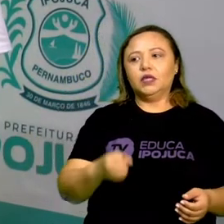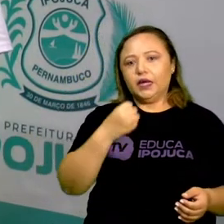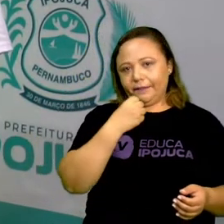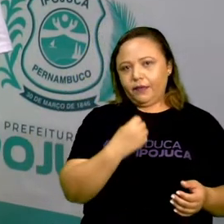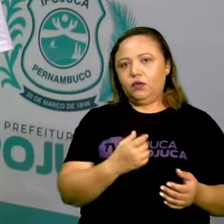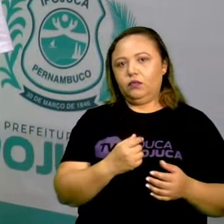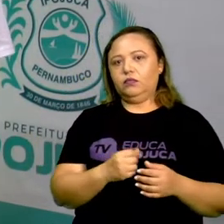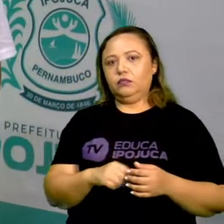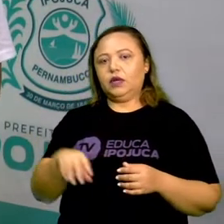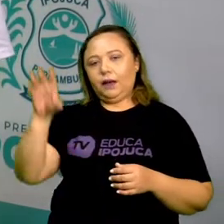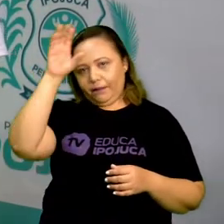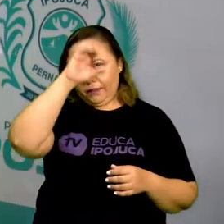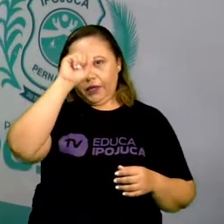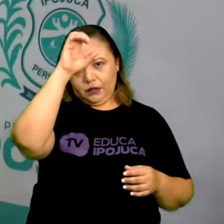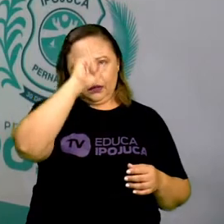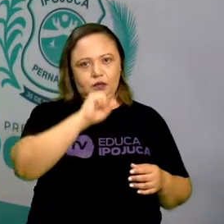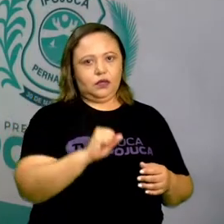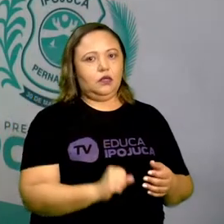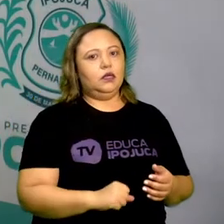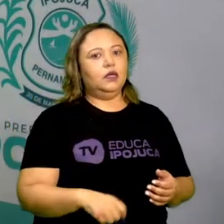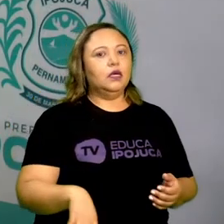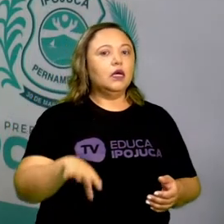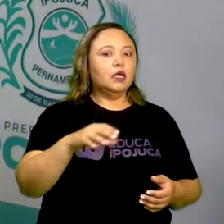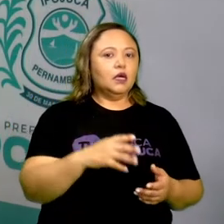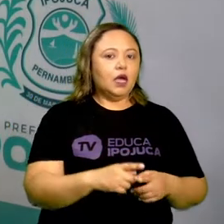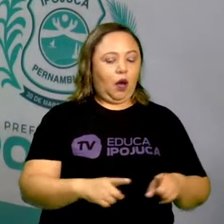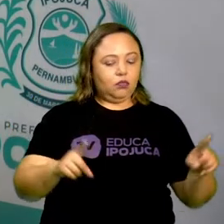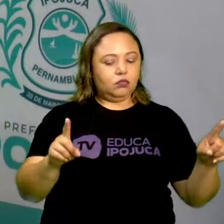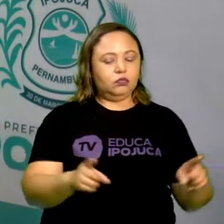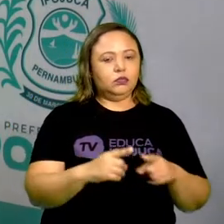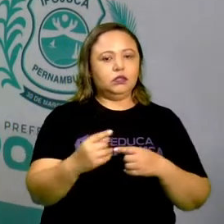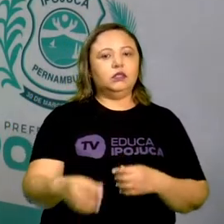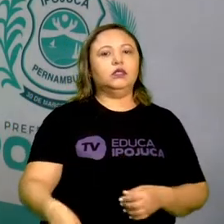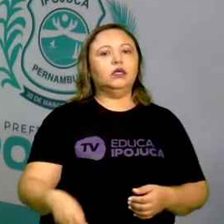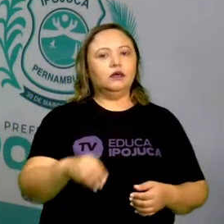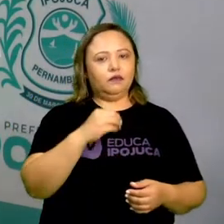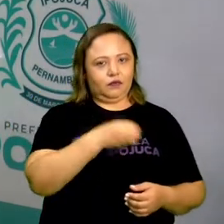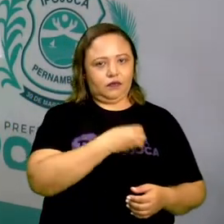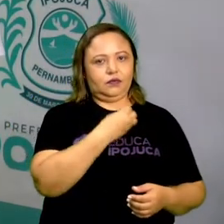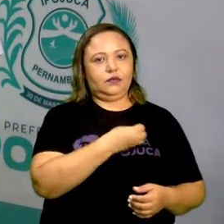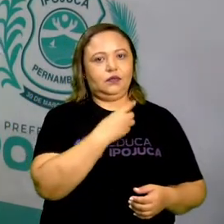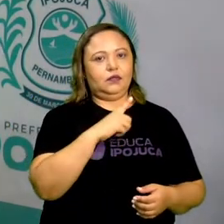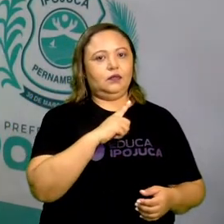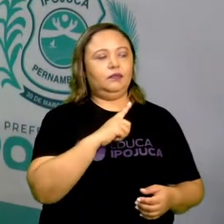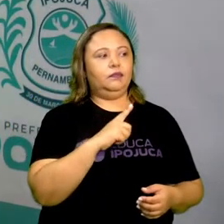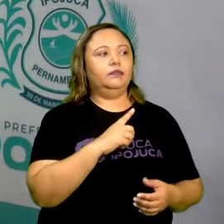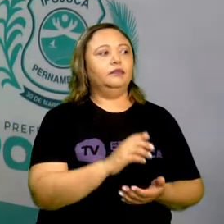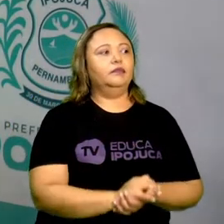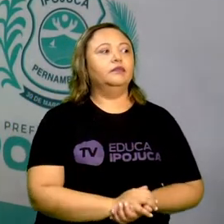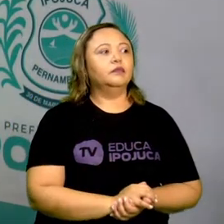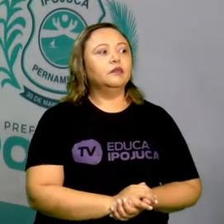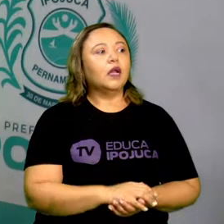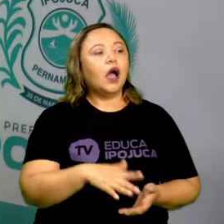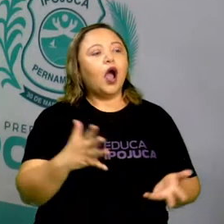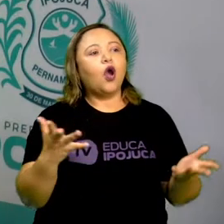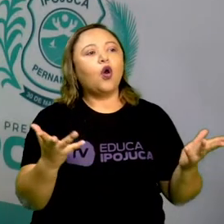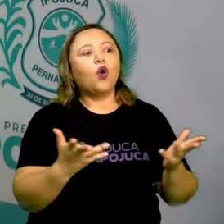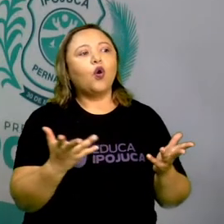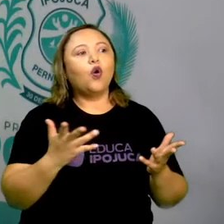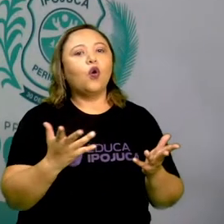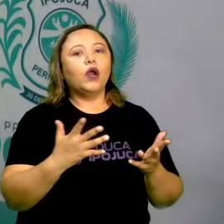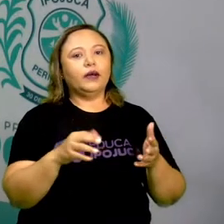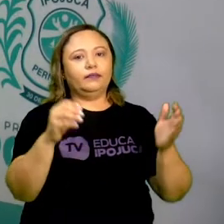bom, termos a música em nossas vidas. Agora aqui nós iremos para a